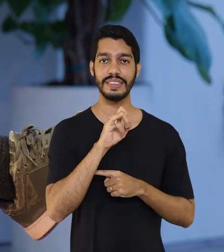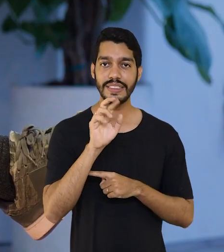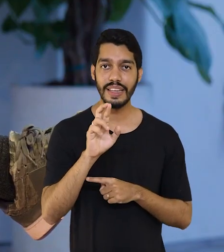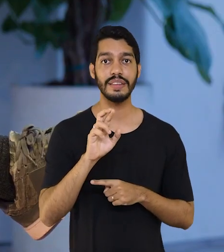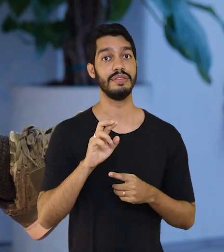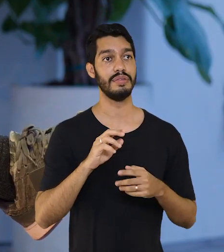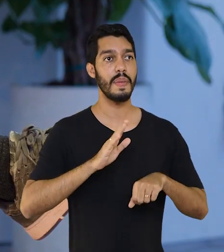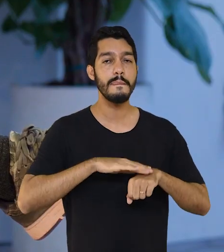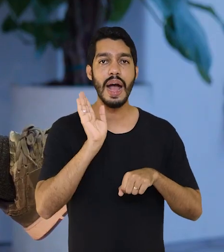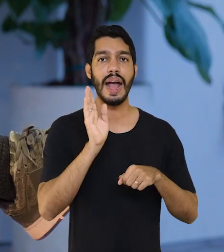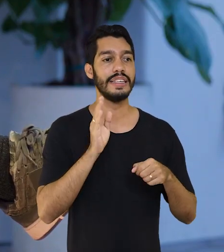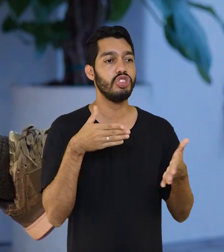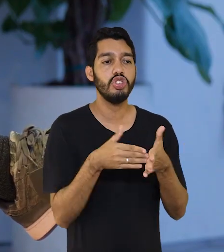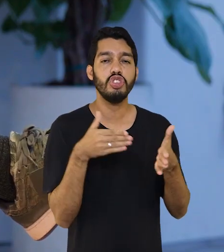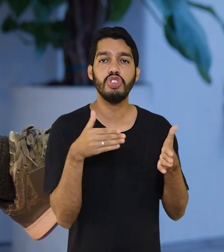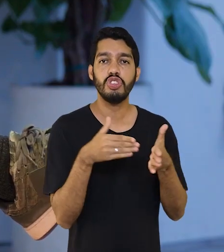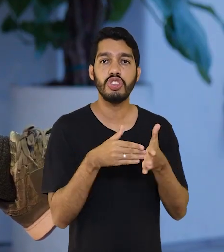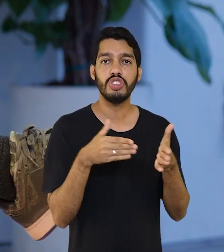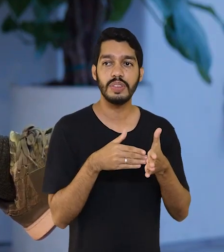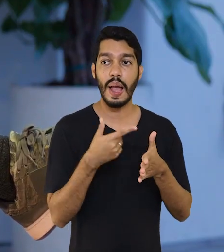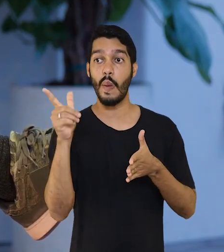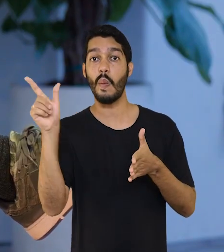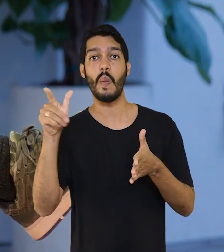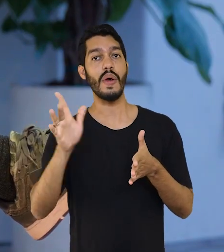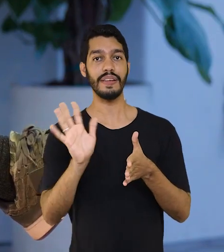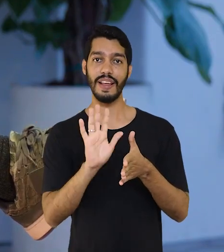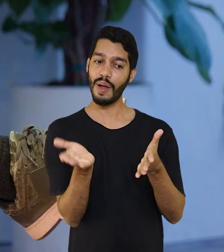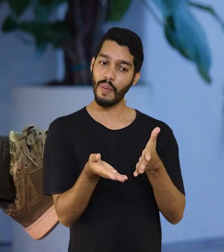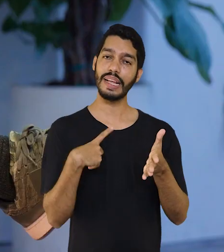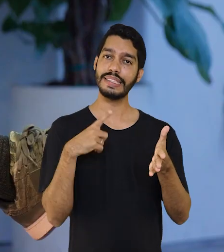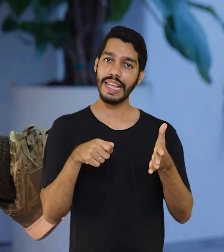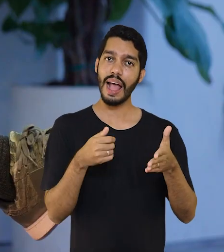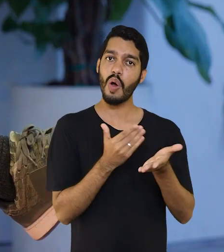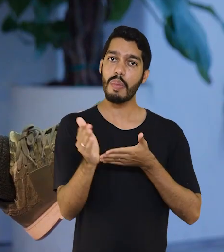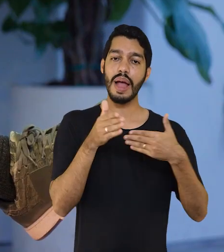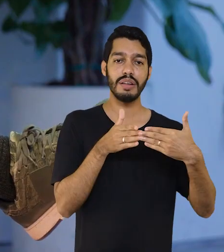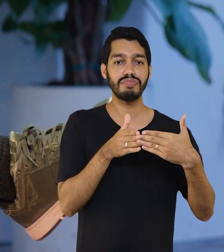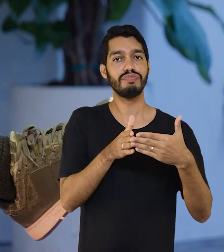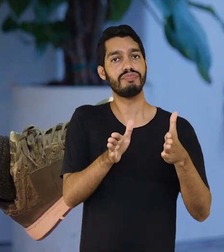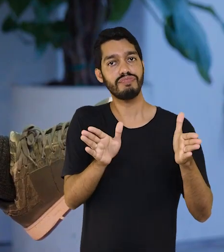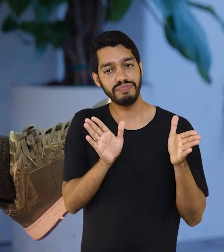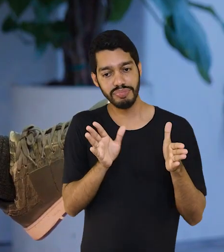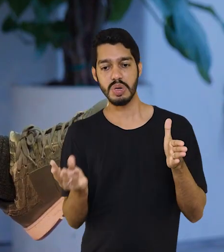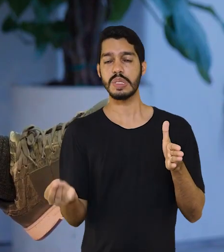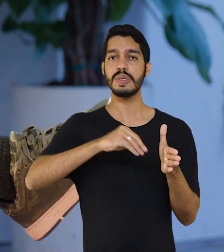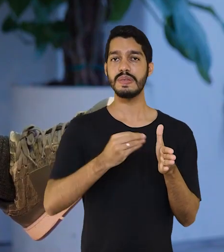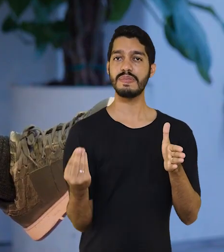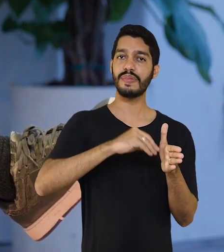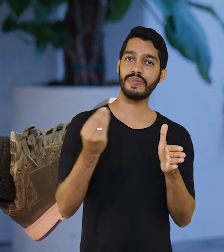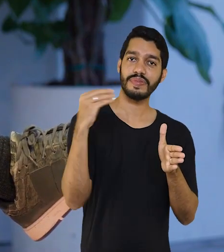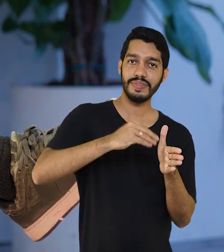Winning vai ser cada vez menos restrita à fonte XYZ, e ela está virando essa grande